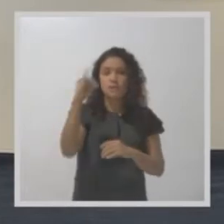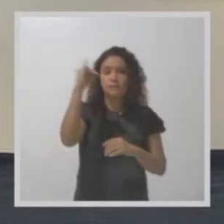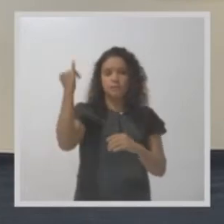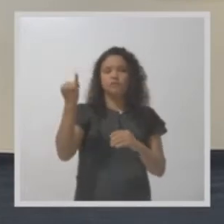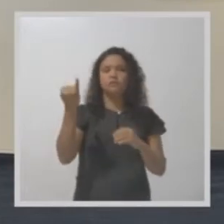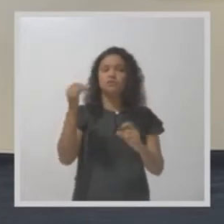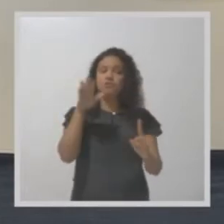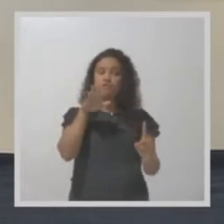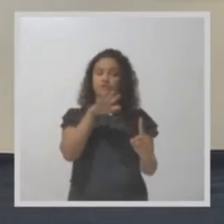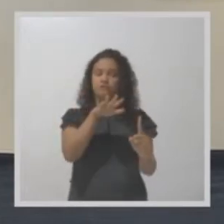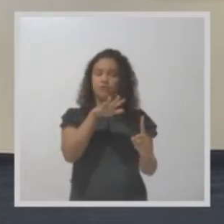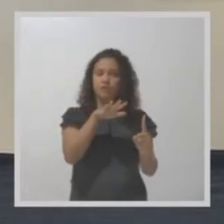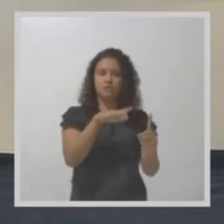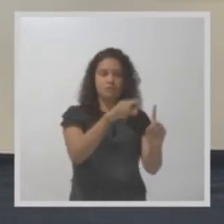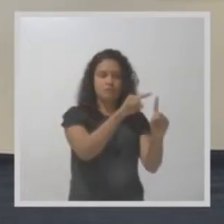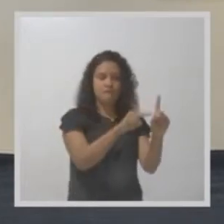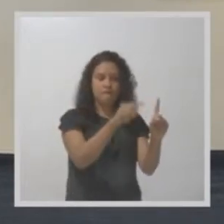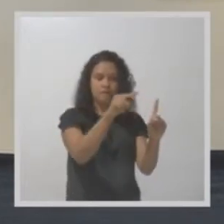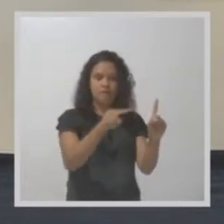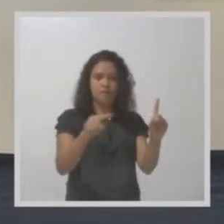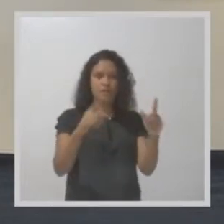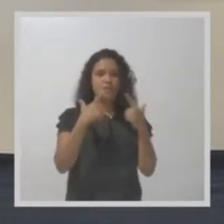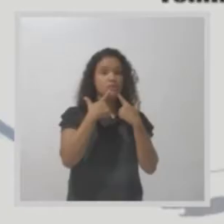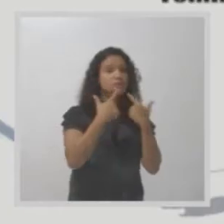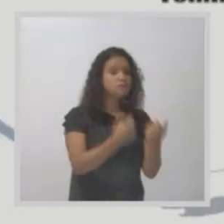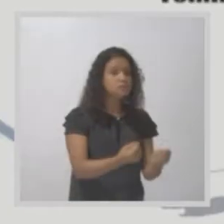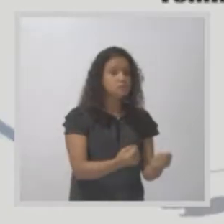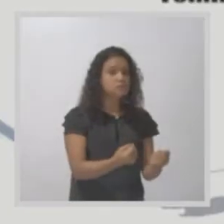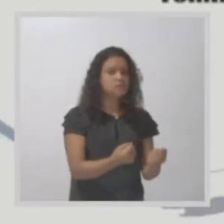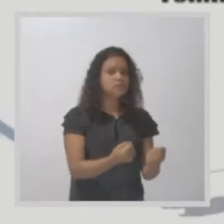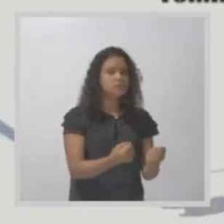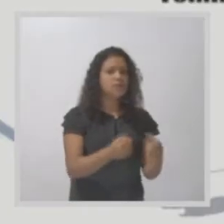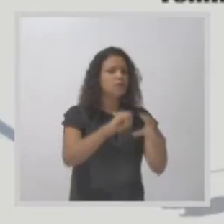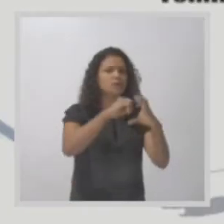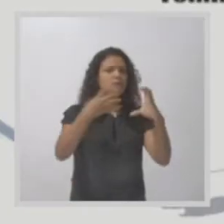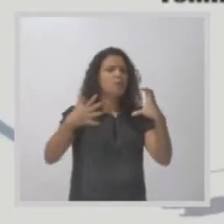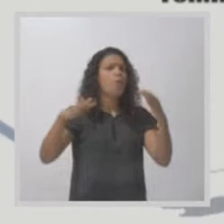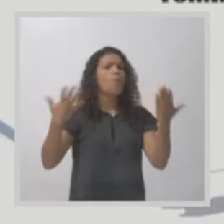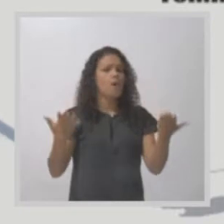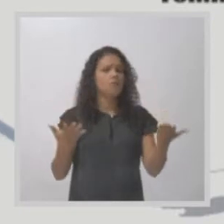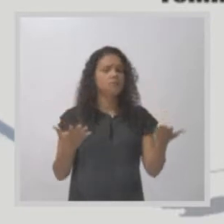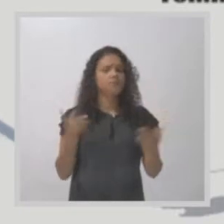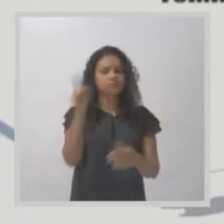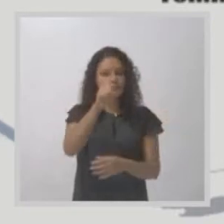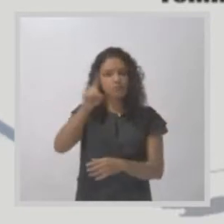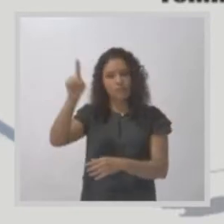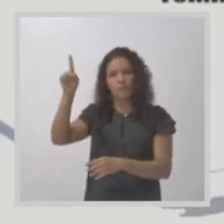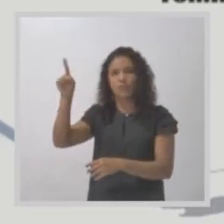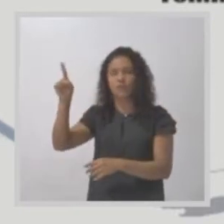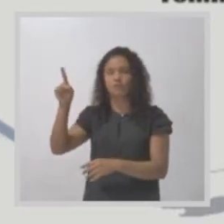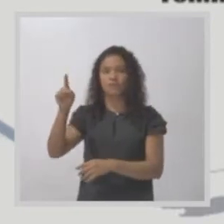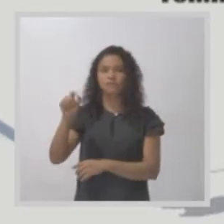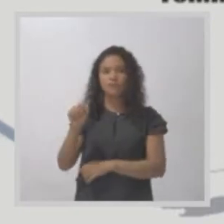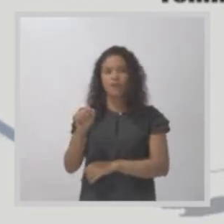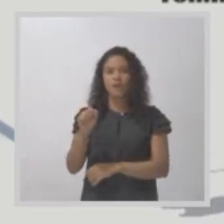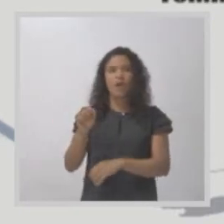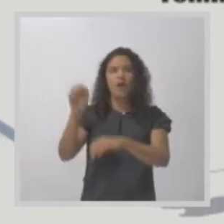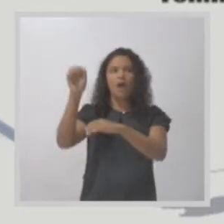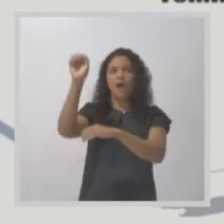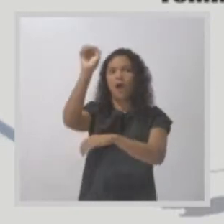variedade linguística. Que fatores são esses? Vamos para o slide. A região